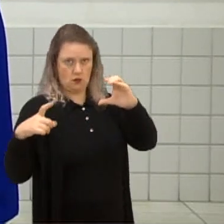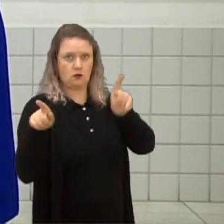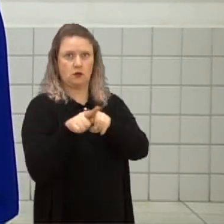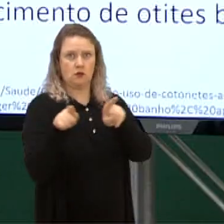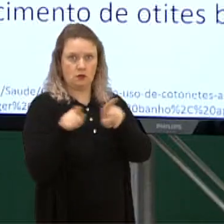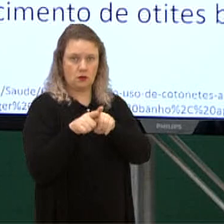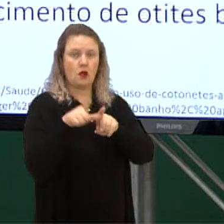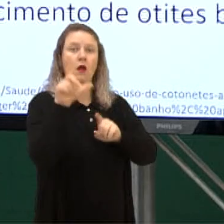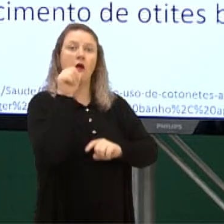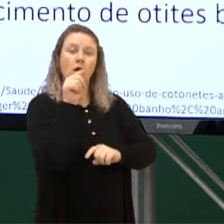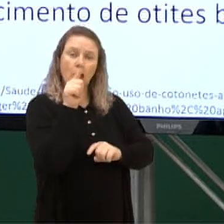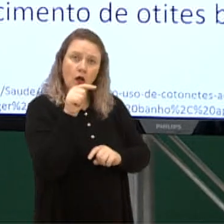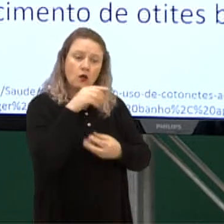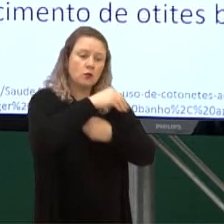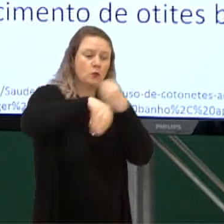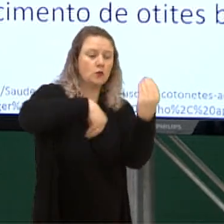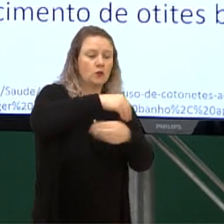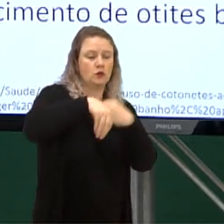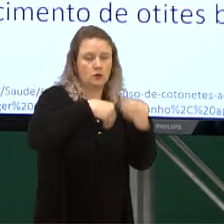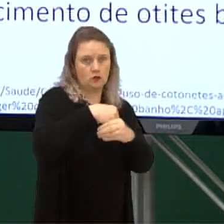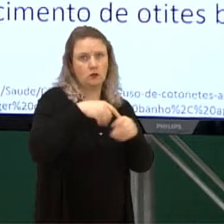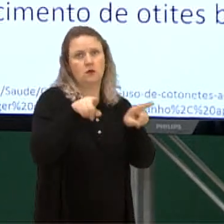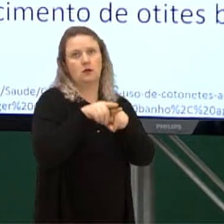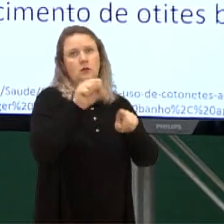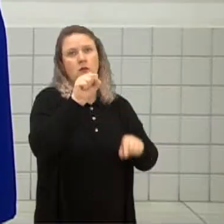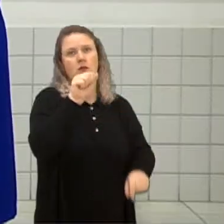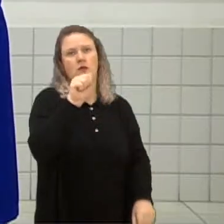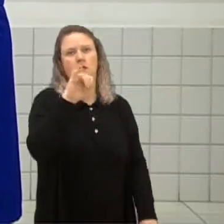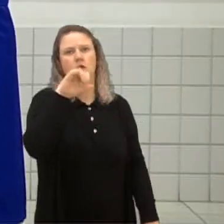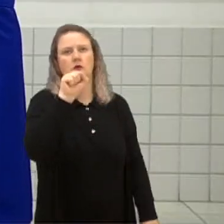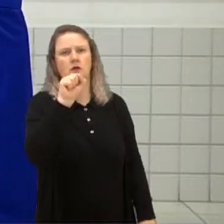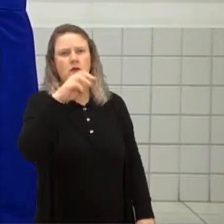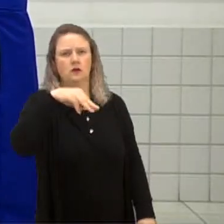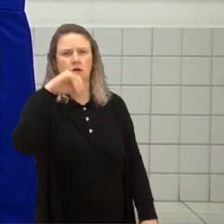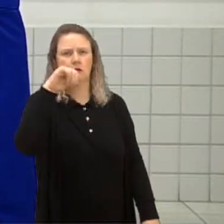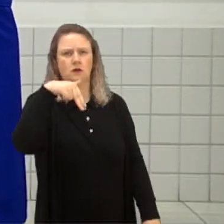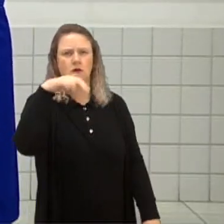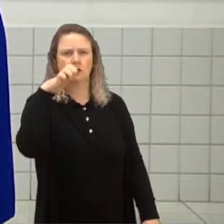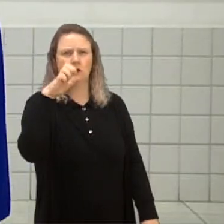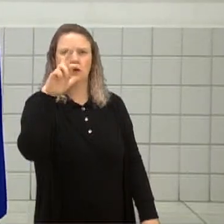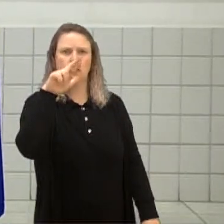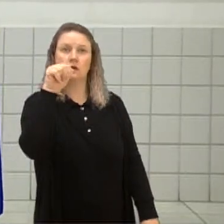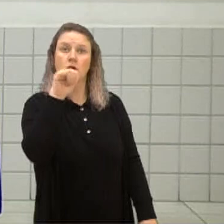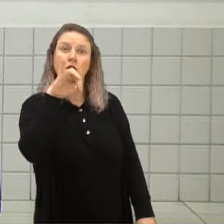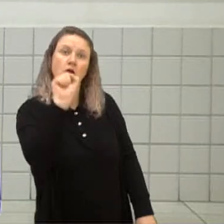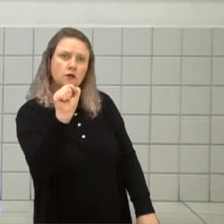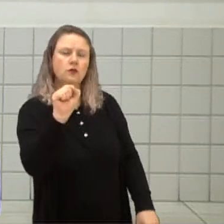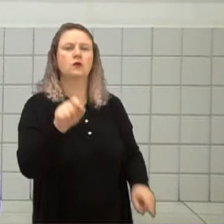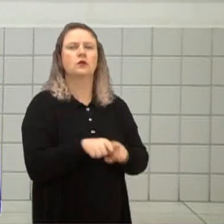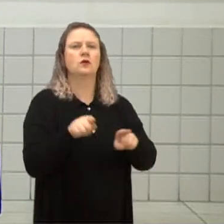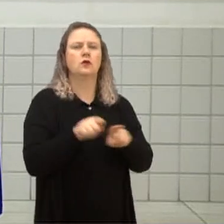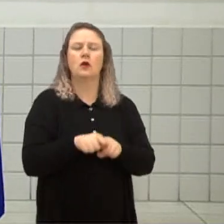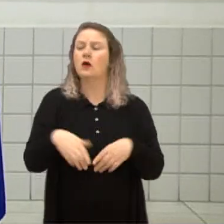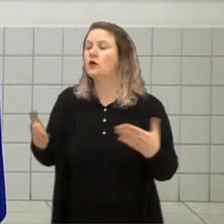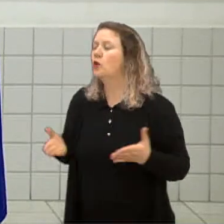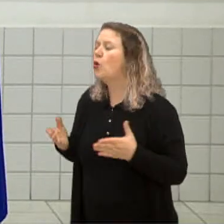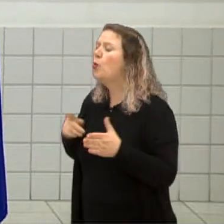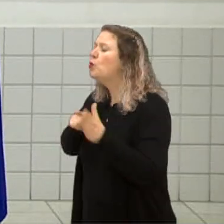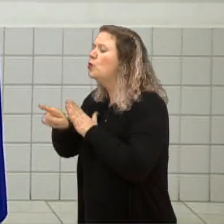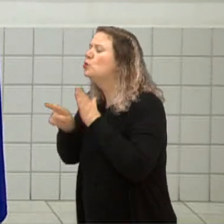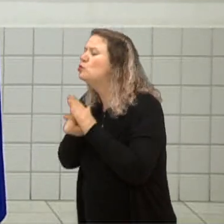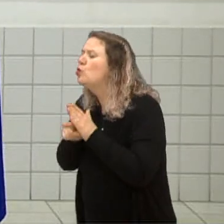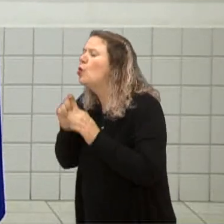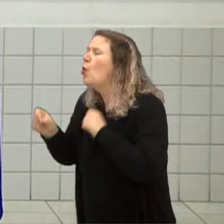líquido, água mesmo, com alguns sais minerais. Perguntaram aqui também a Maria Laura, perguntando até que volume que podemos ouvir o fone de